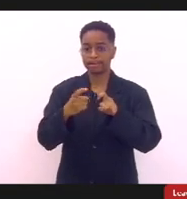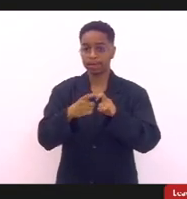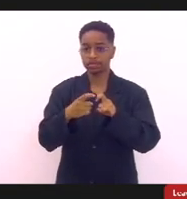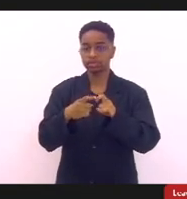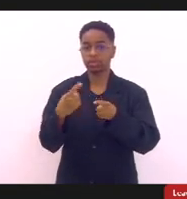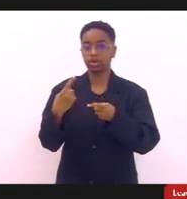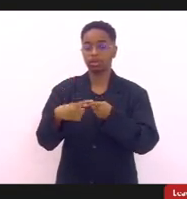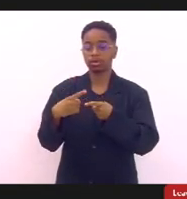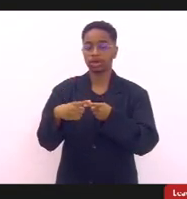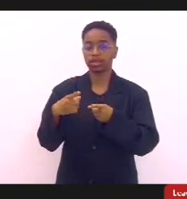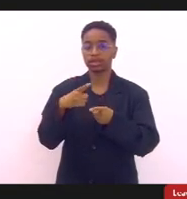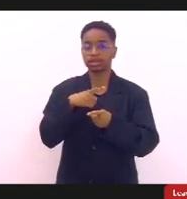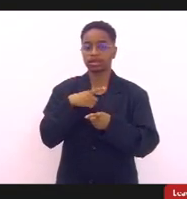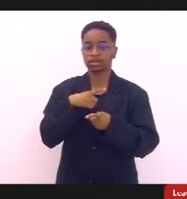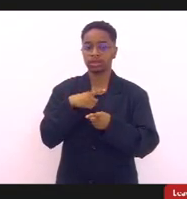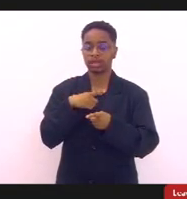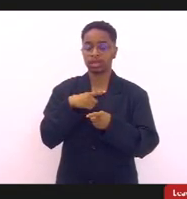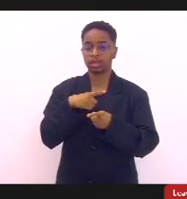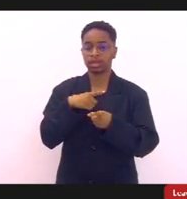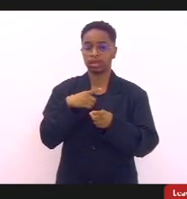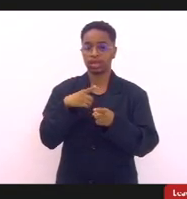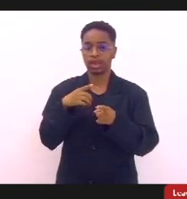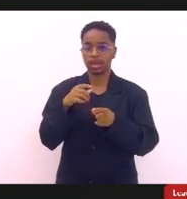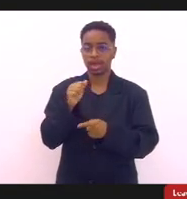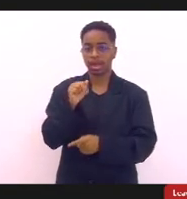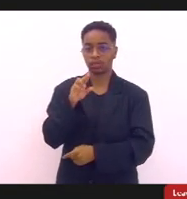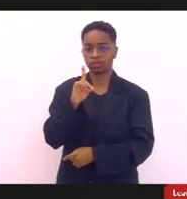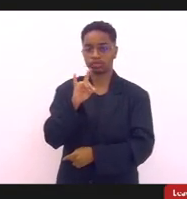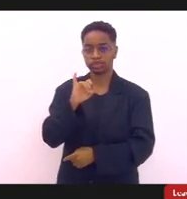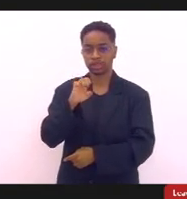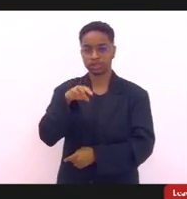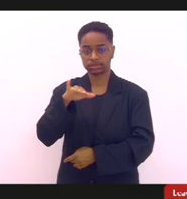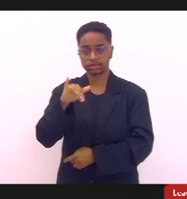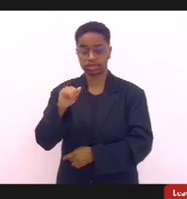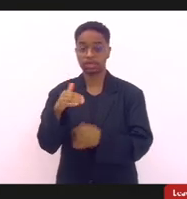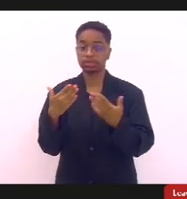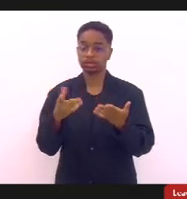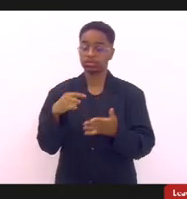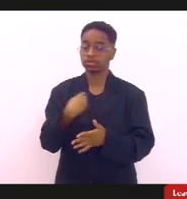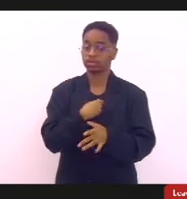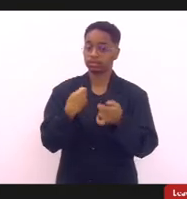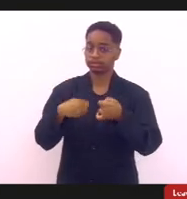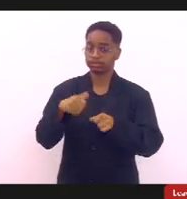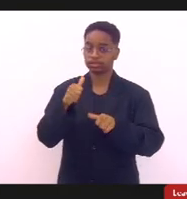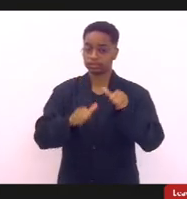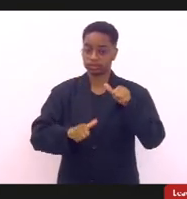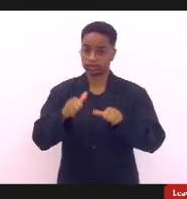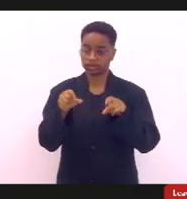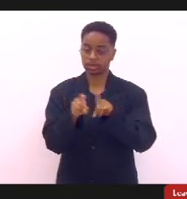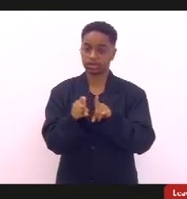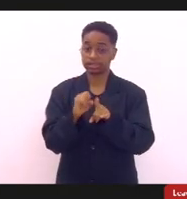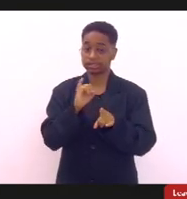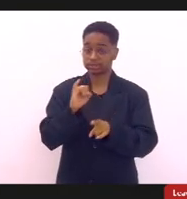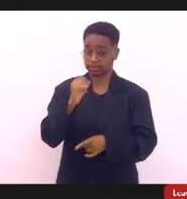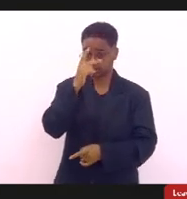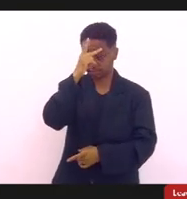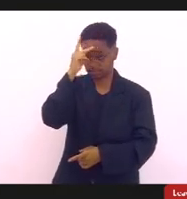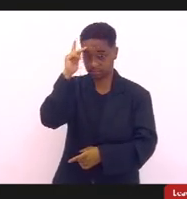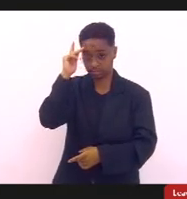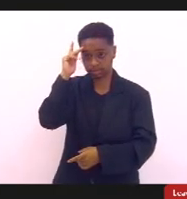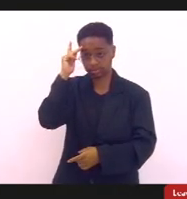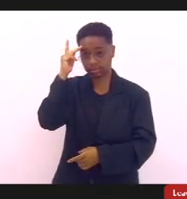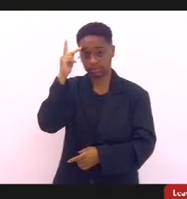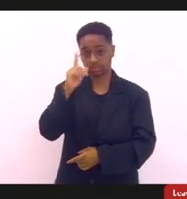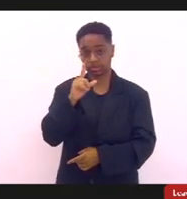uma audiência de custódia. Isso a gente tem que rever também, que quando o preso sai, que dá